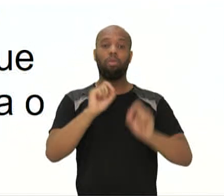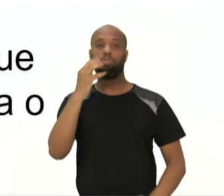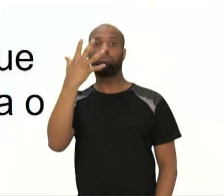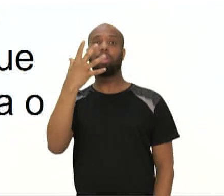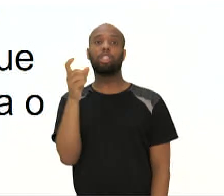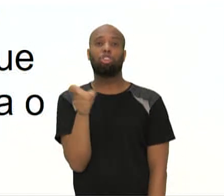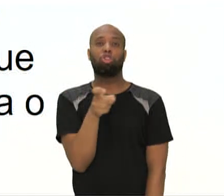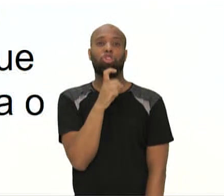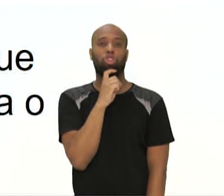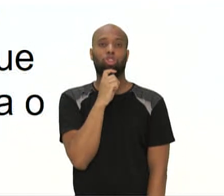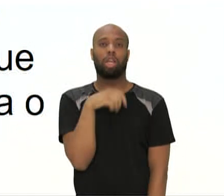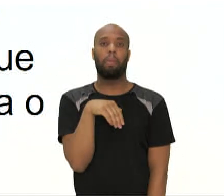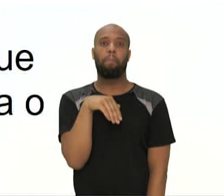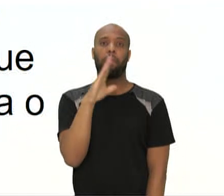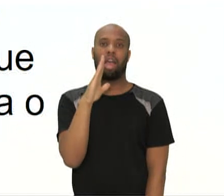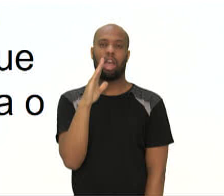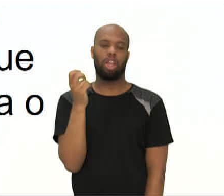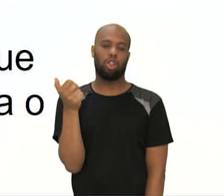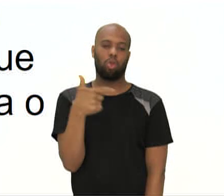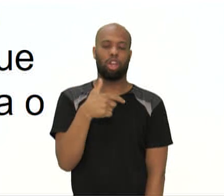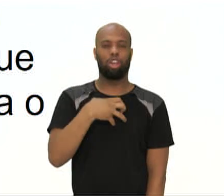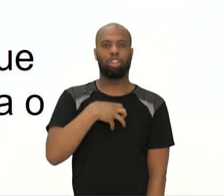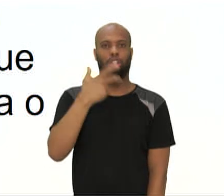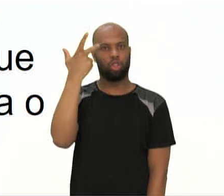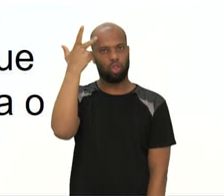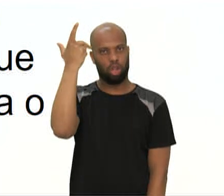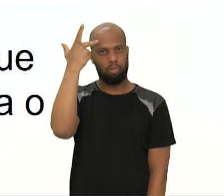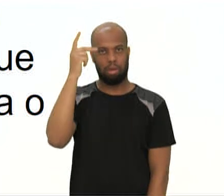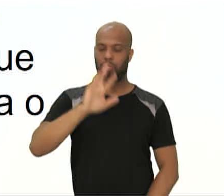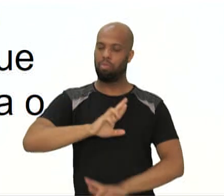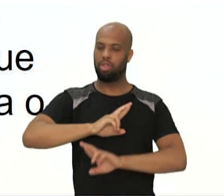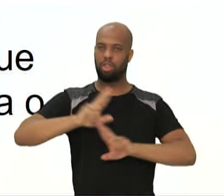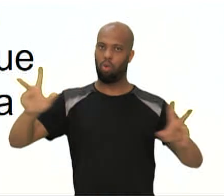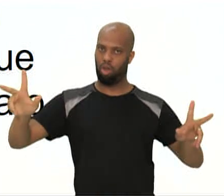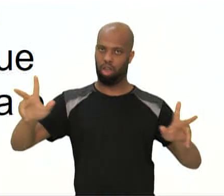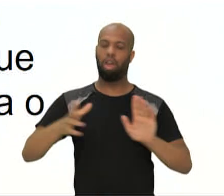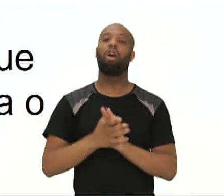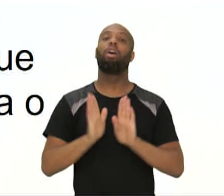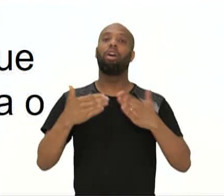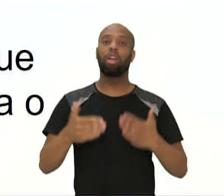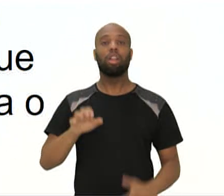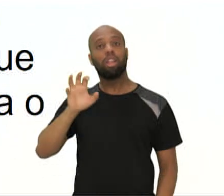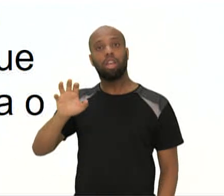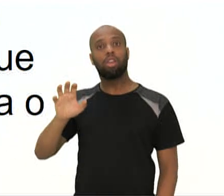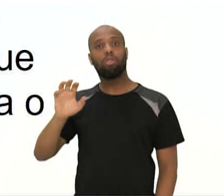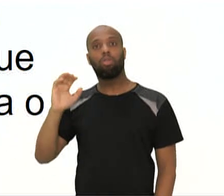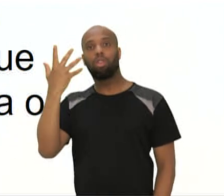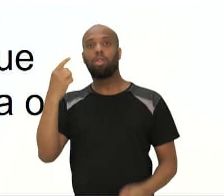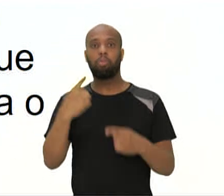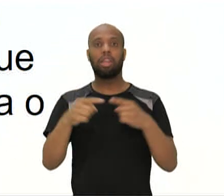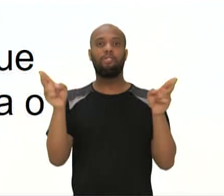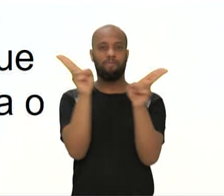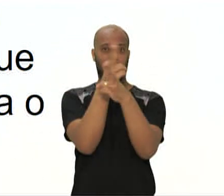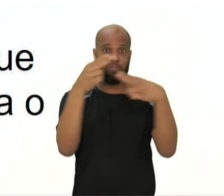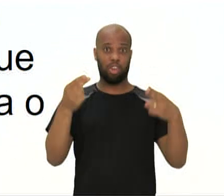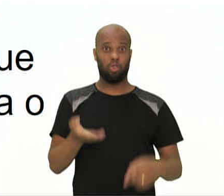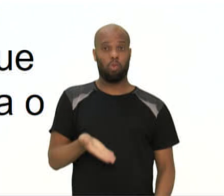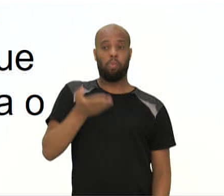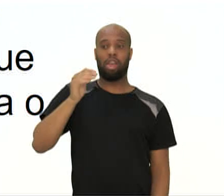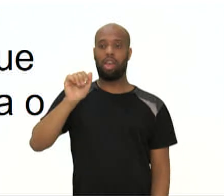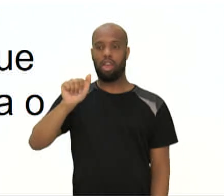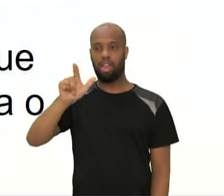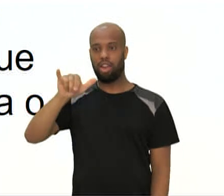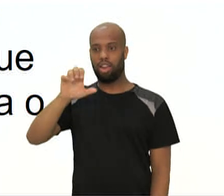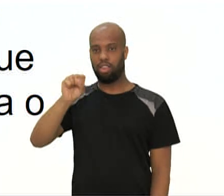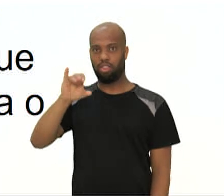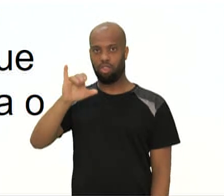Oceano Pacífico se resfriam de forma excepcional. Laninha é causada pelo aumento dos ventos alísios, o que